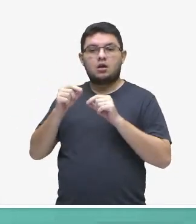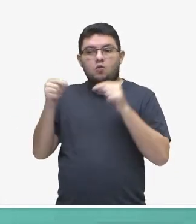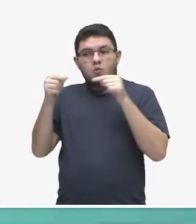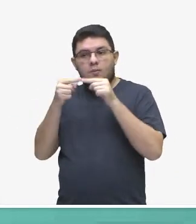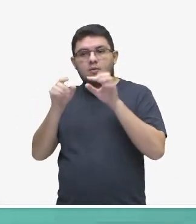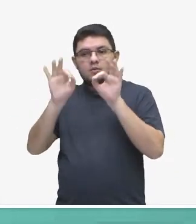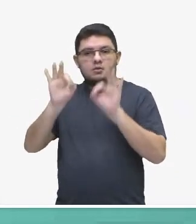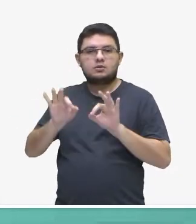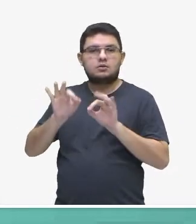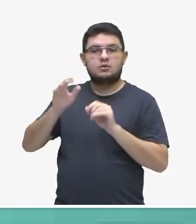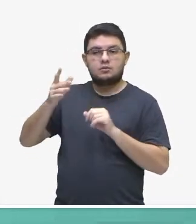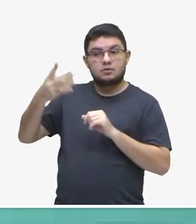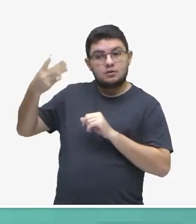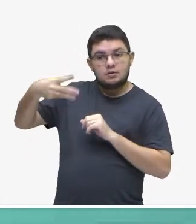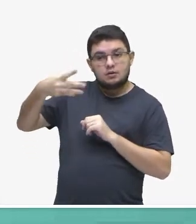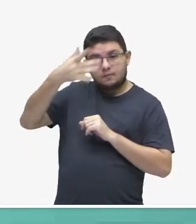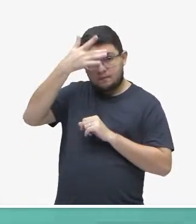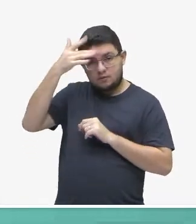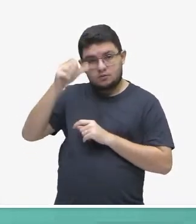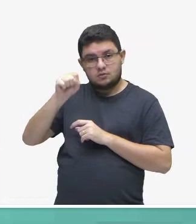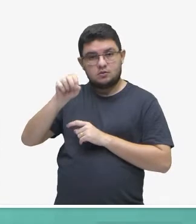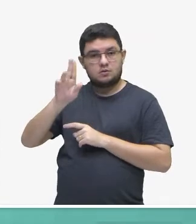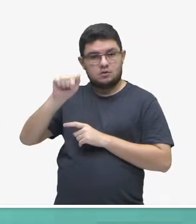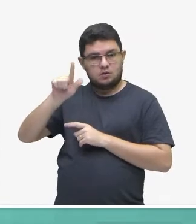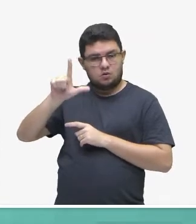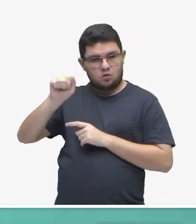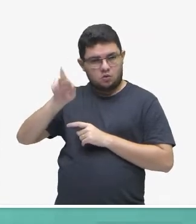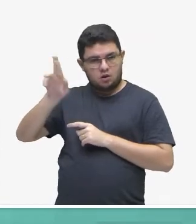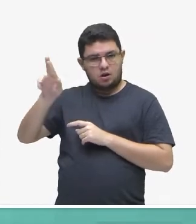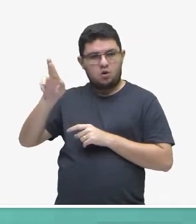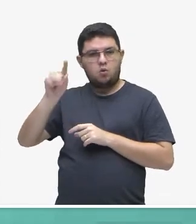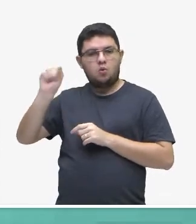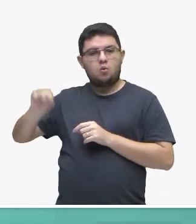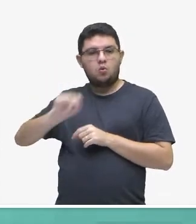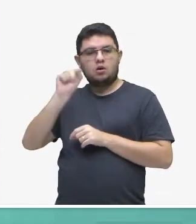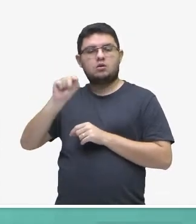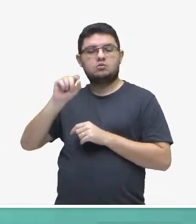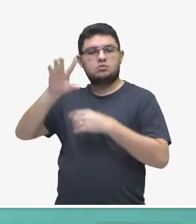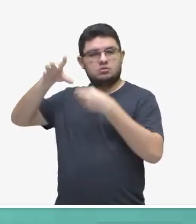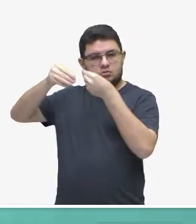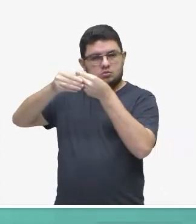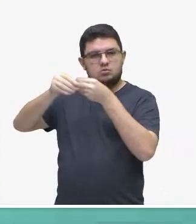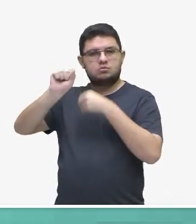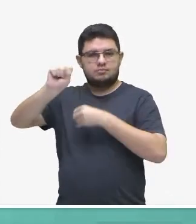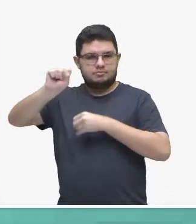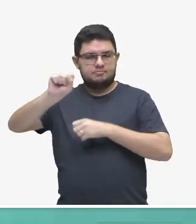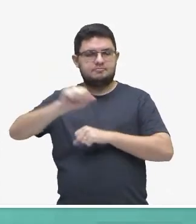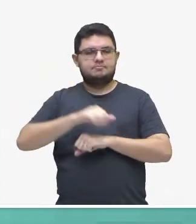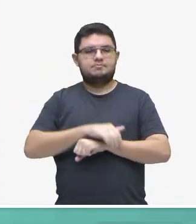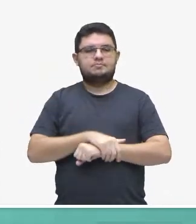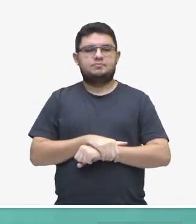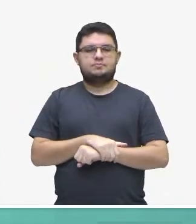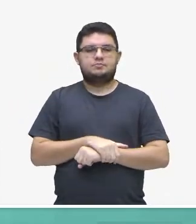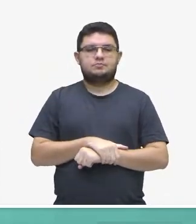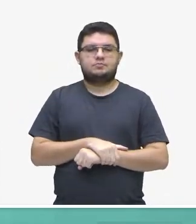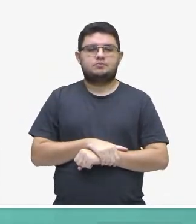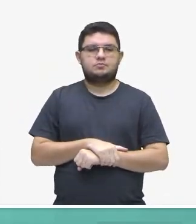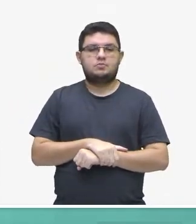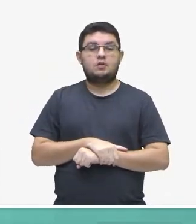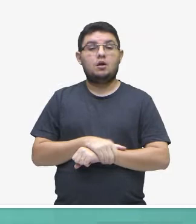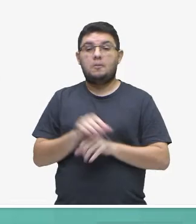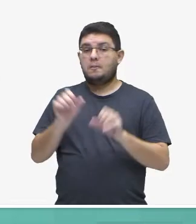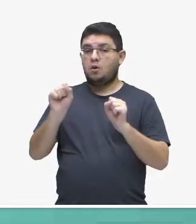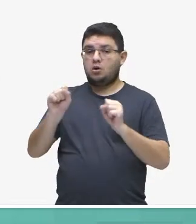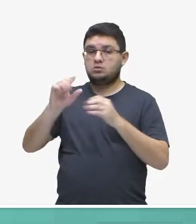nossas últimas aulas, né? A regra da terceira pessoa do singular, né? O acréscimo de S, IS e ES, tá? Então, todos